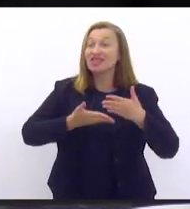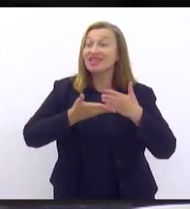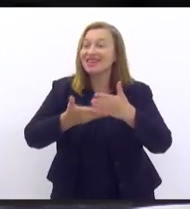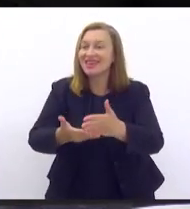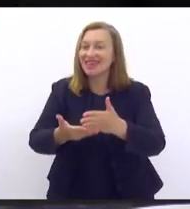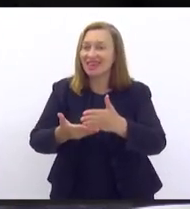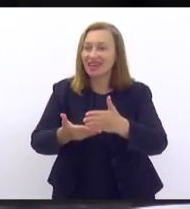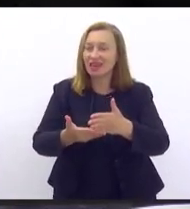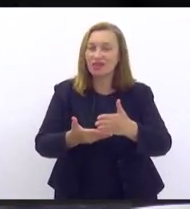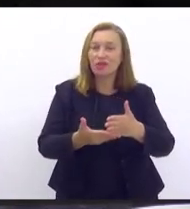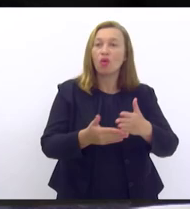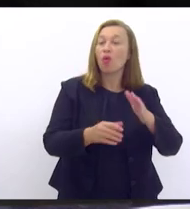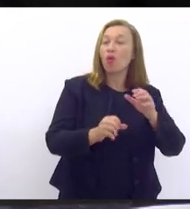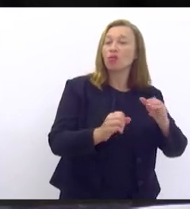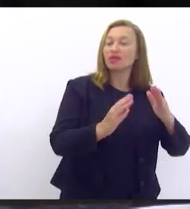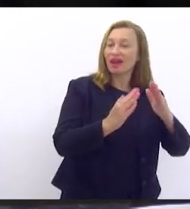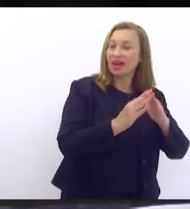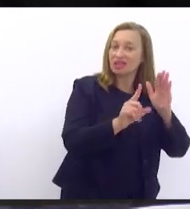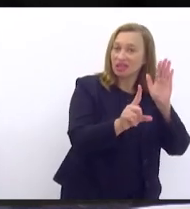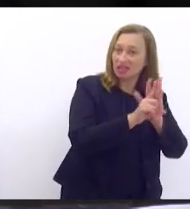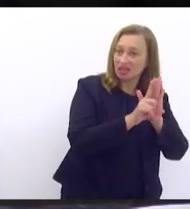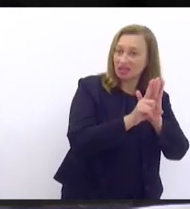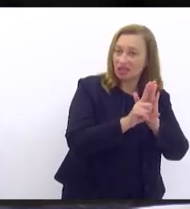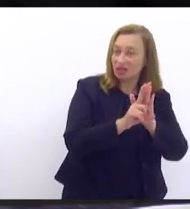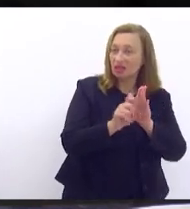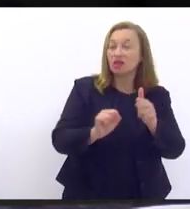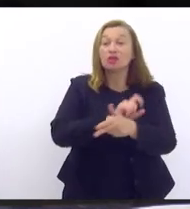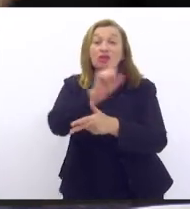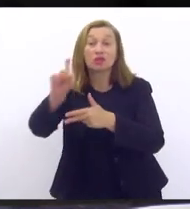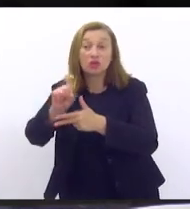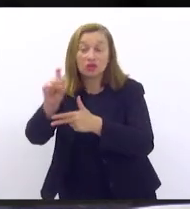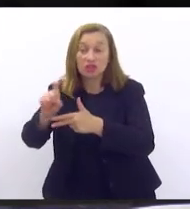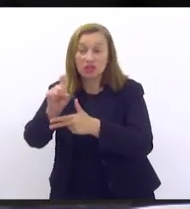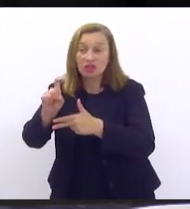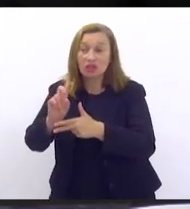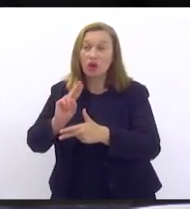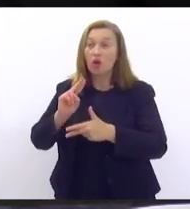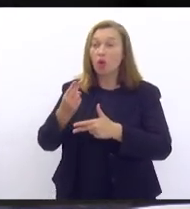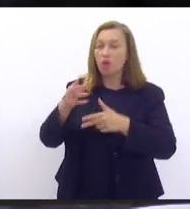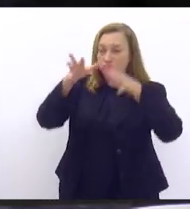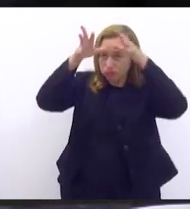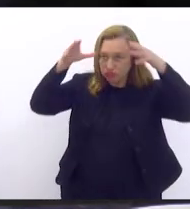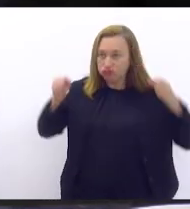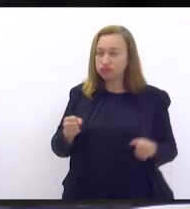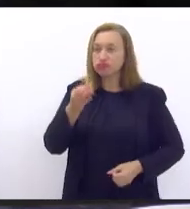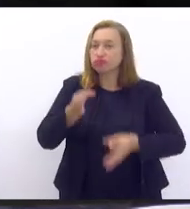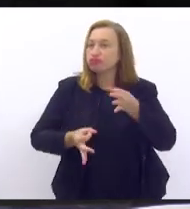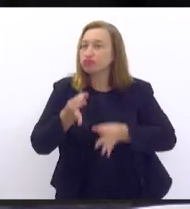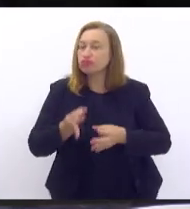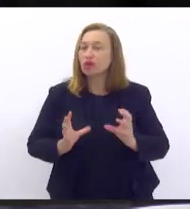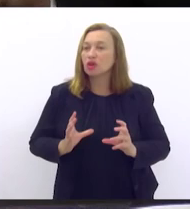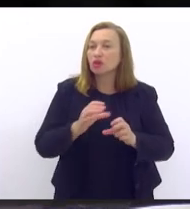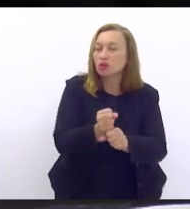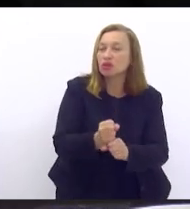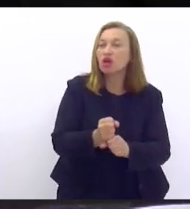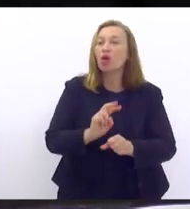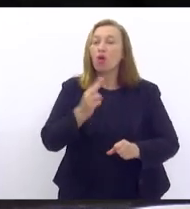seja ele no Legislativo, no Executivo, ou, no meu caso, na Corte de Contas, ou no Ministério